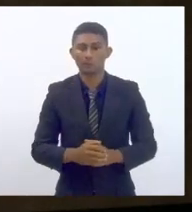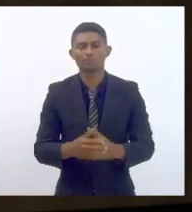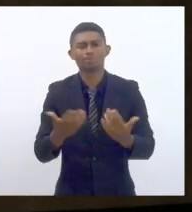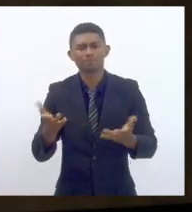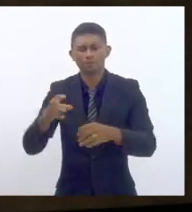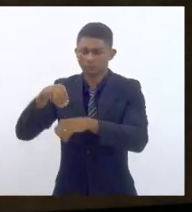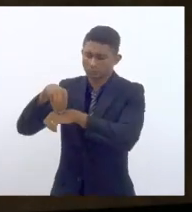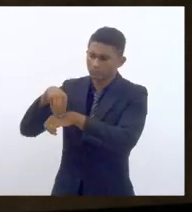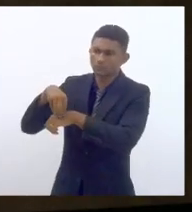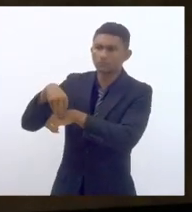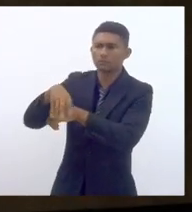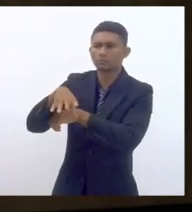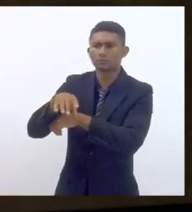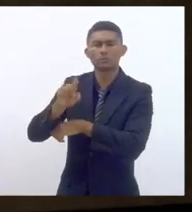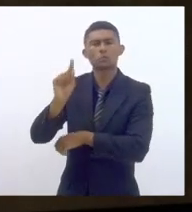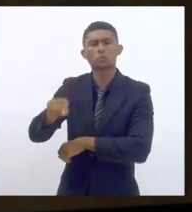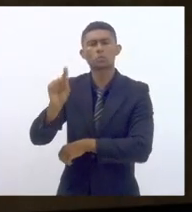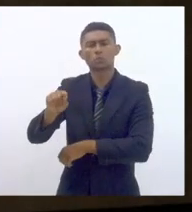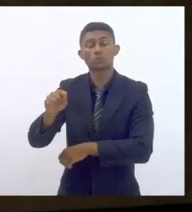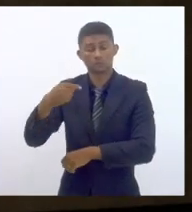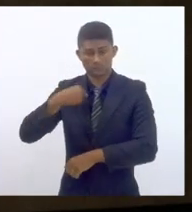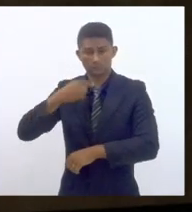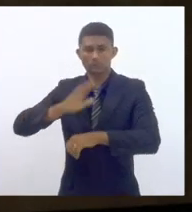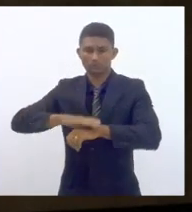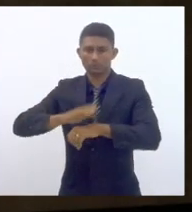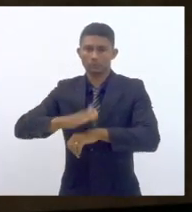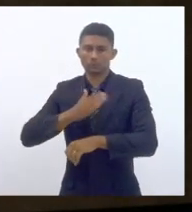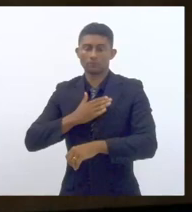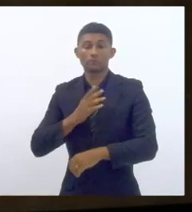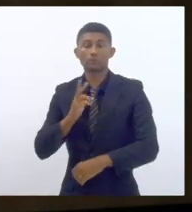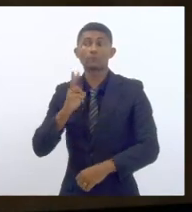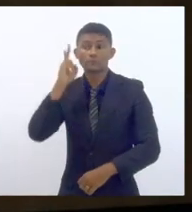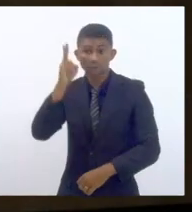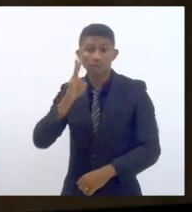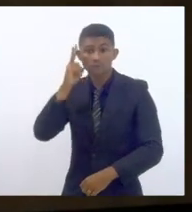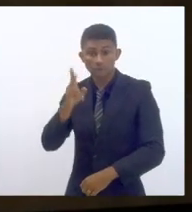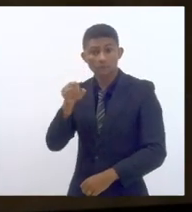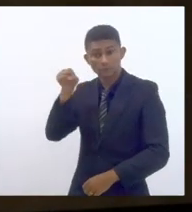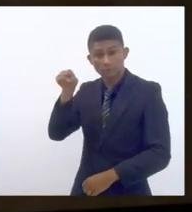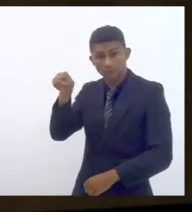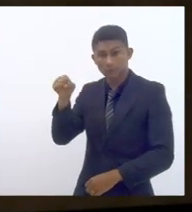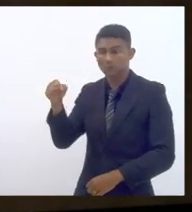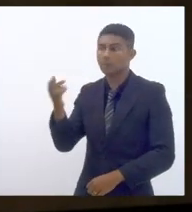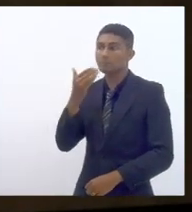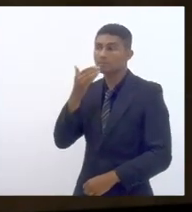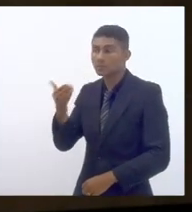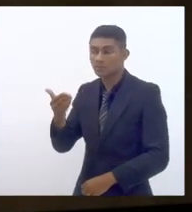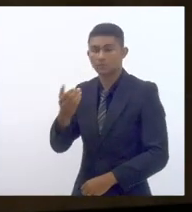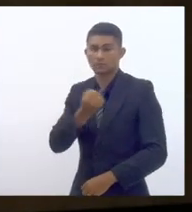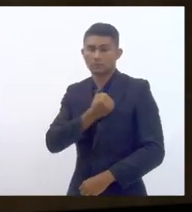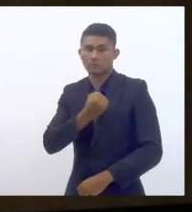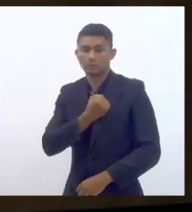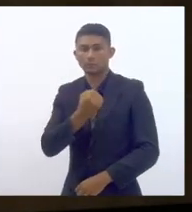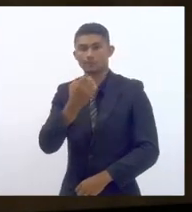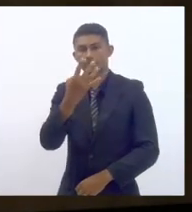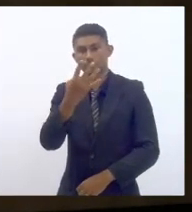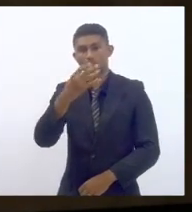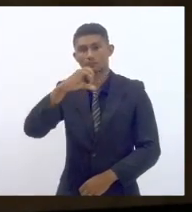indicação parlamentar que realizei a pedido do vereador Juninho Coruja, de número